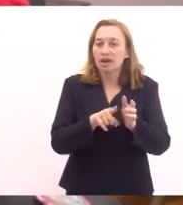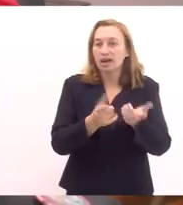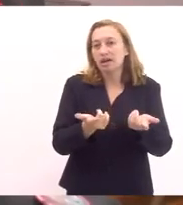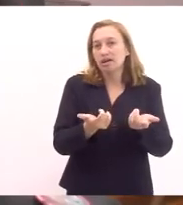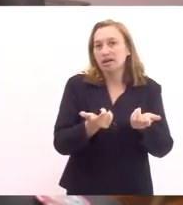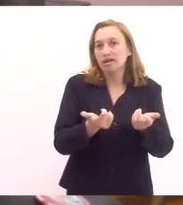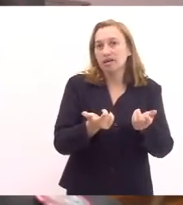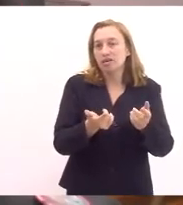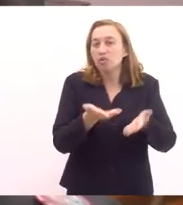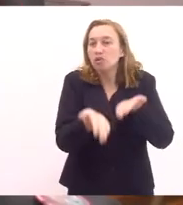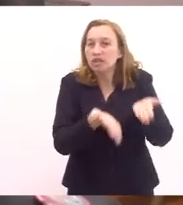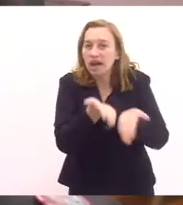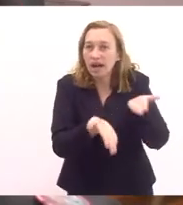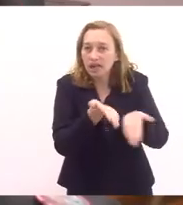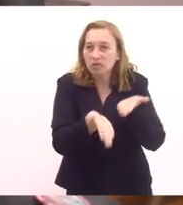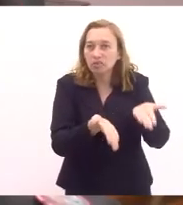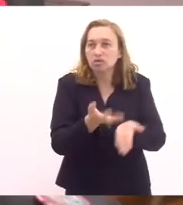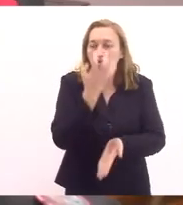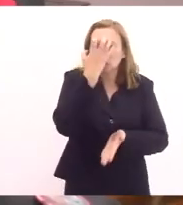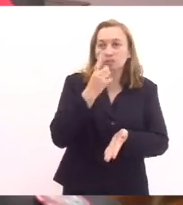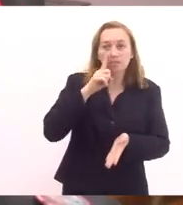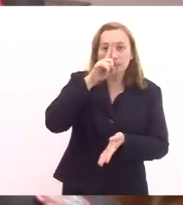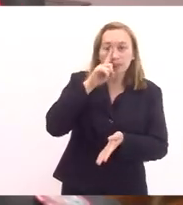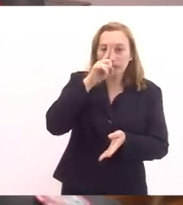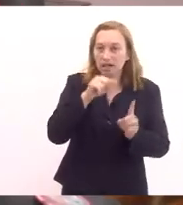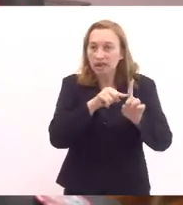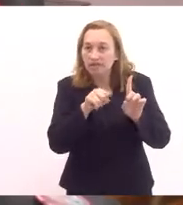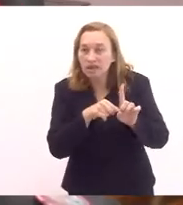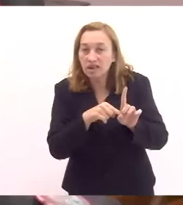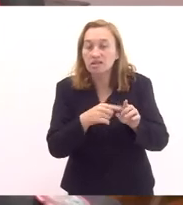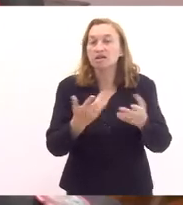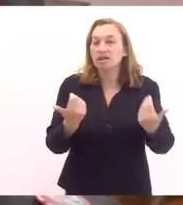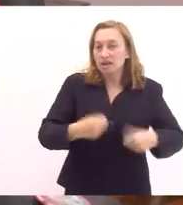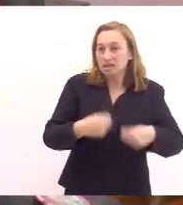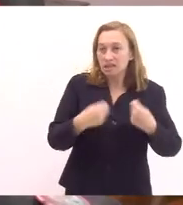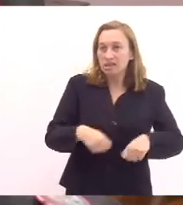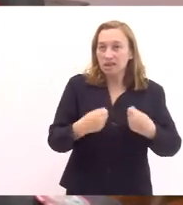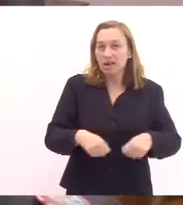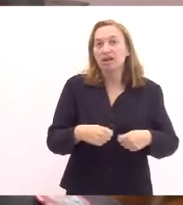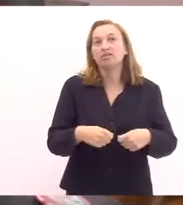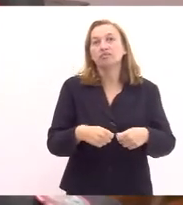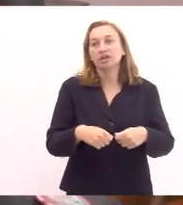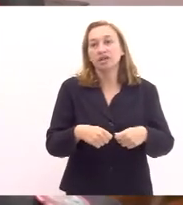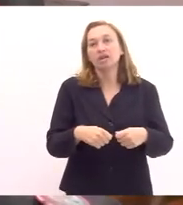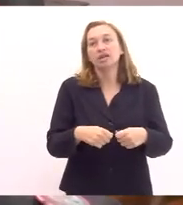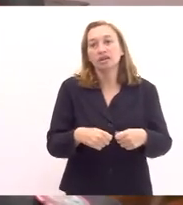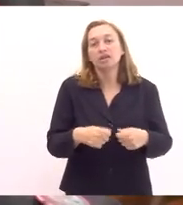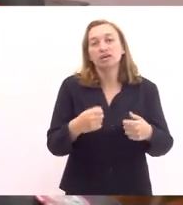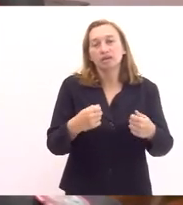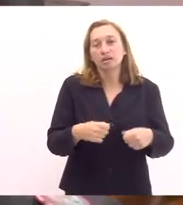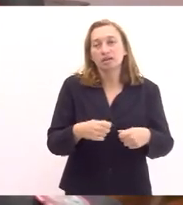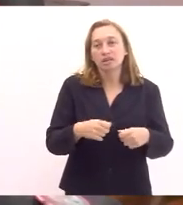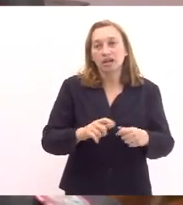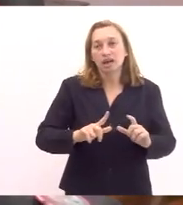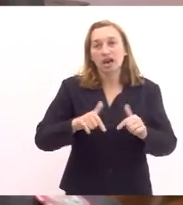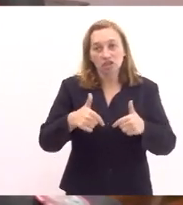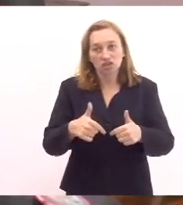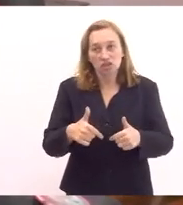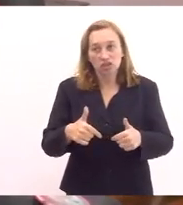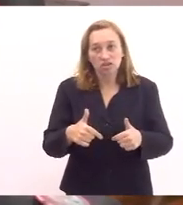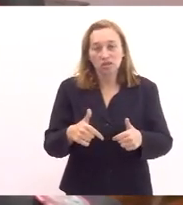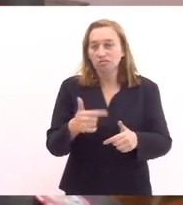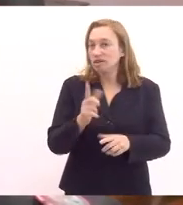ela é necessário aí é o ponto aonde tem essa alta o risco para a gestante então